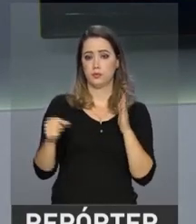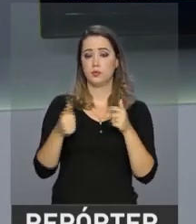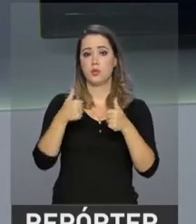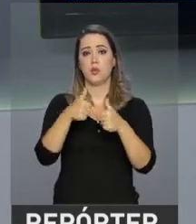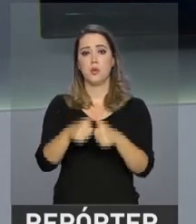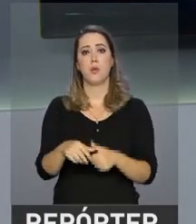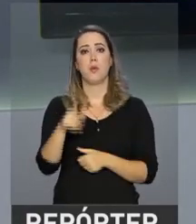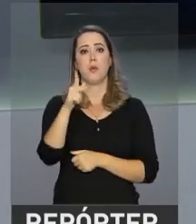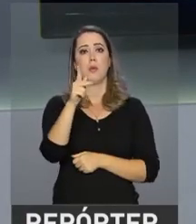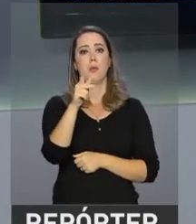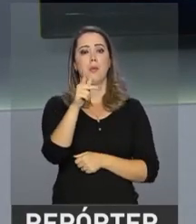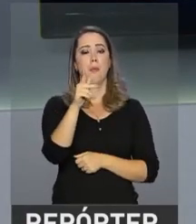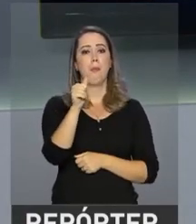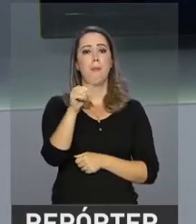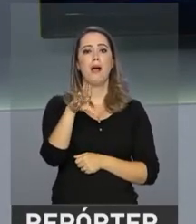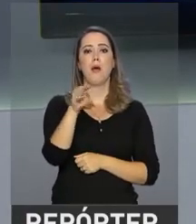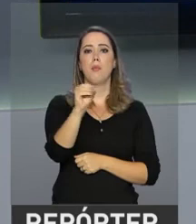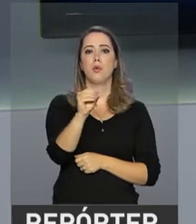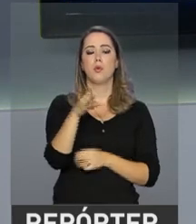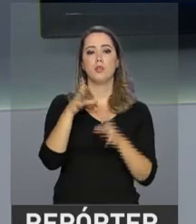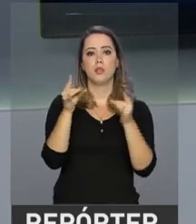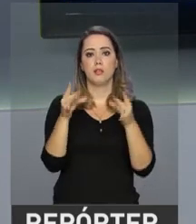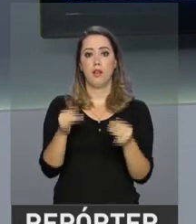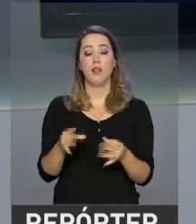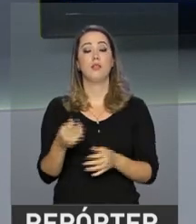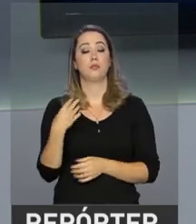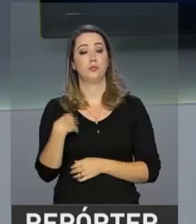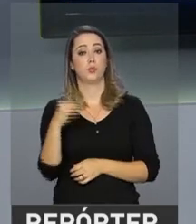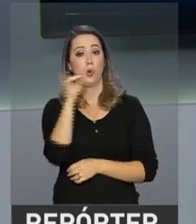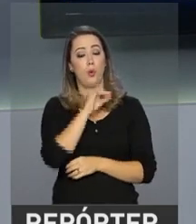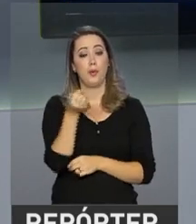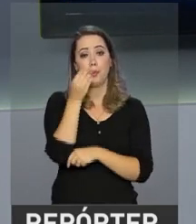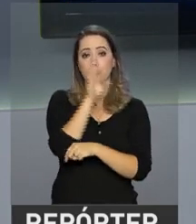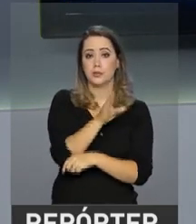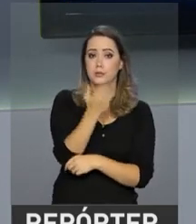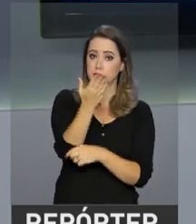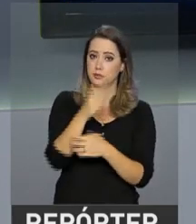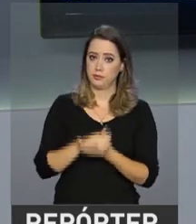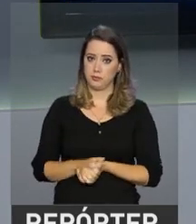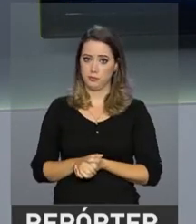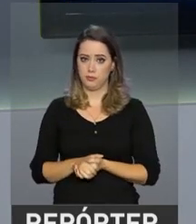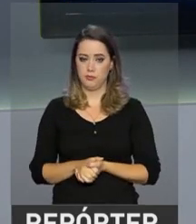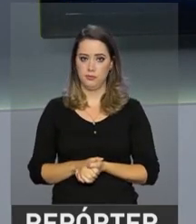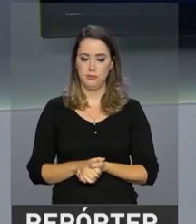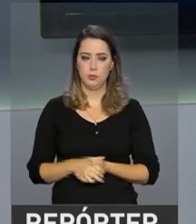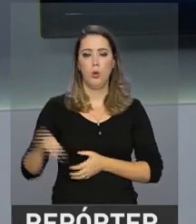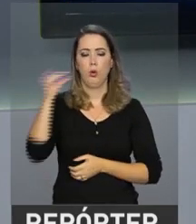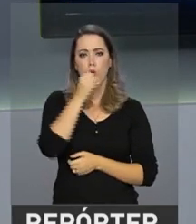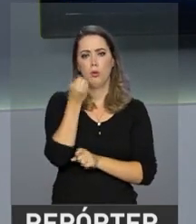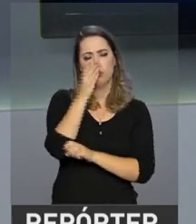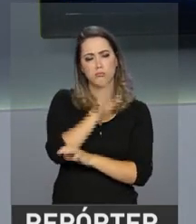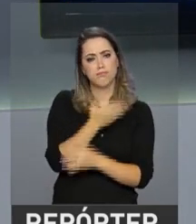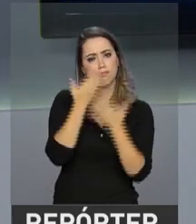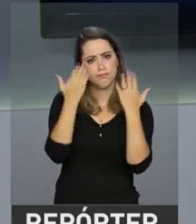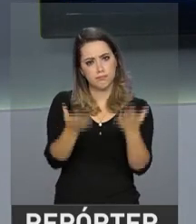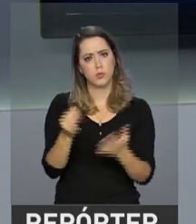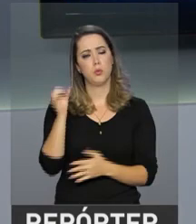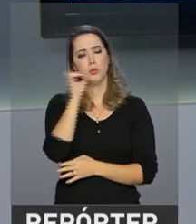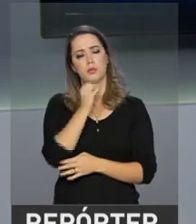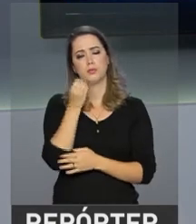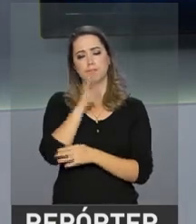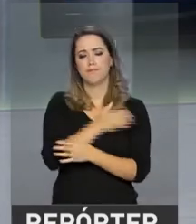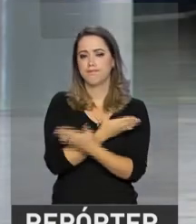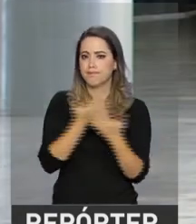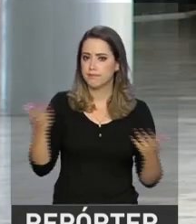Planalto, onde o repórter Pablo Mundim tem informações para a gente. Olá, Pablo, boa tarde para você. Olá, Roberto. Boa tarde para você. Boa tarde a